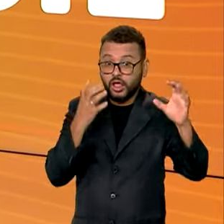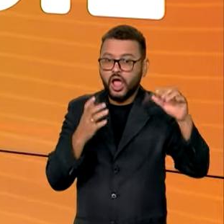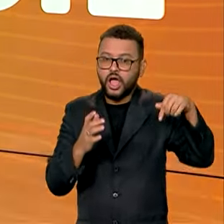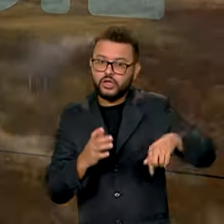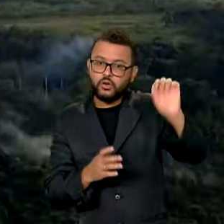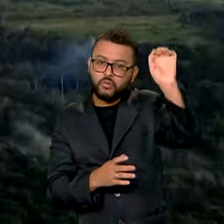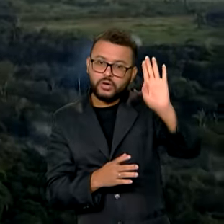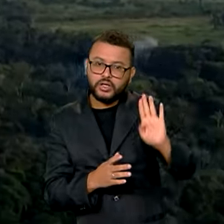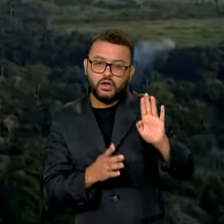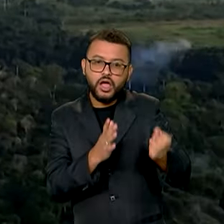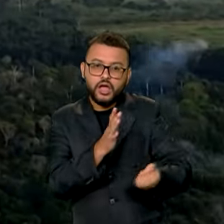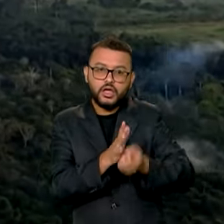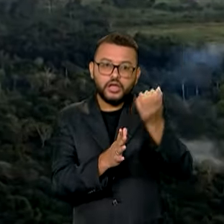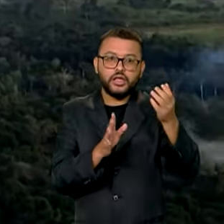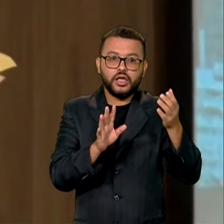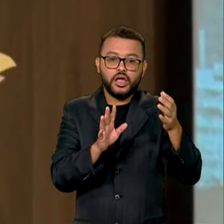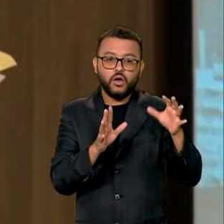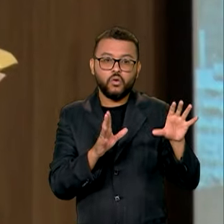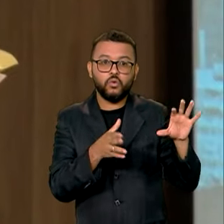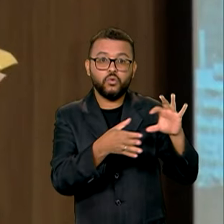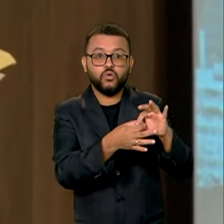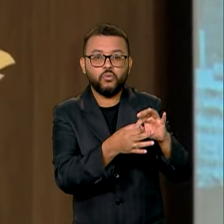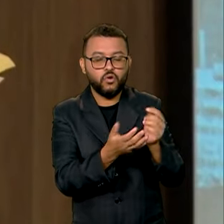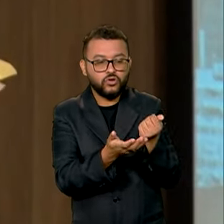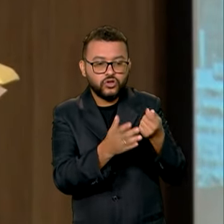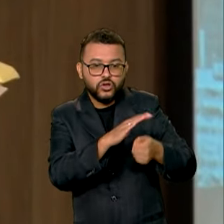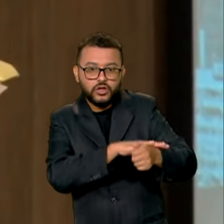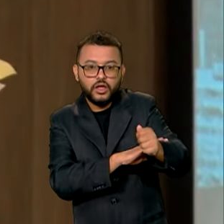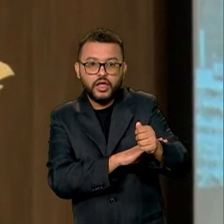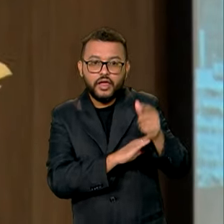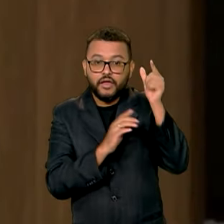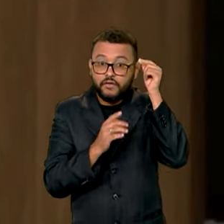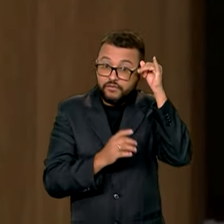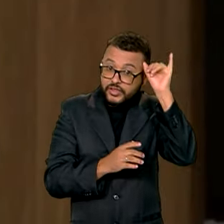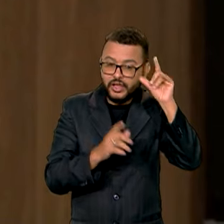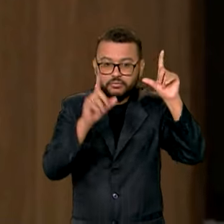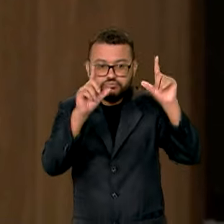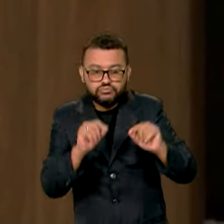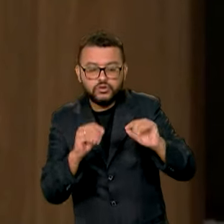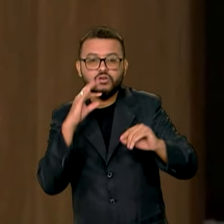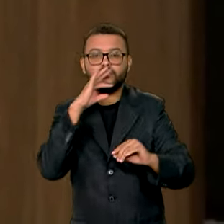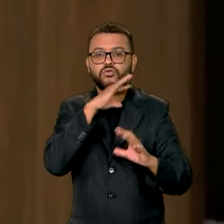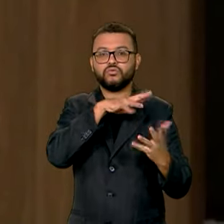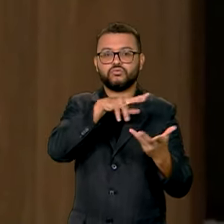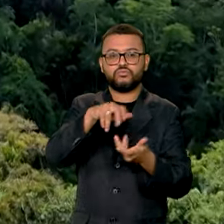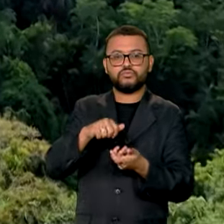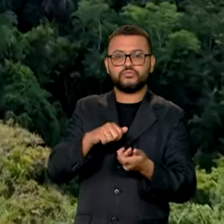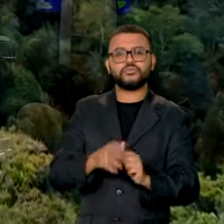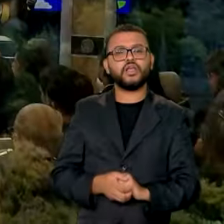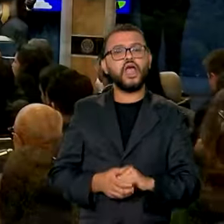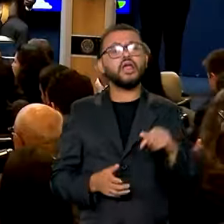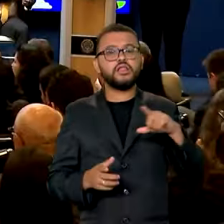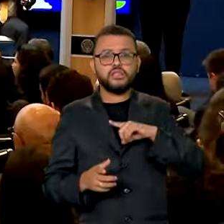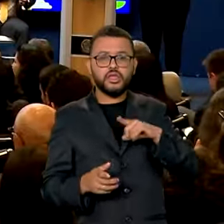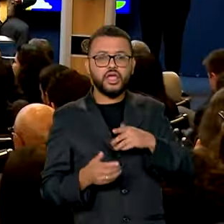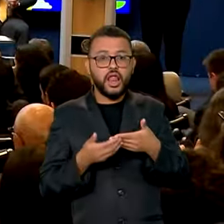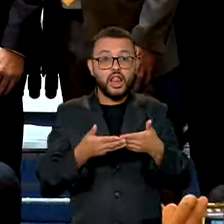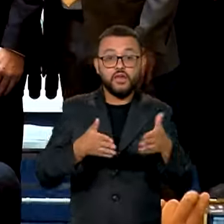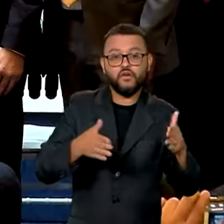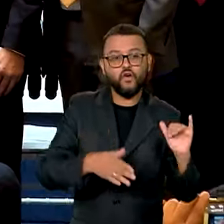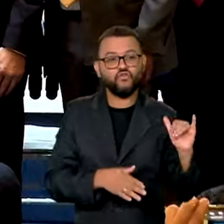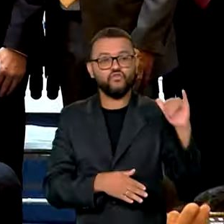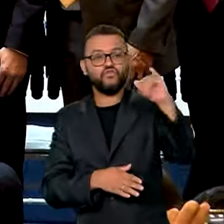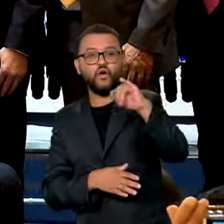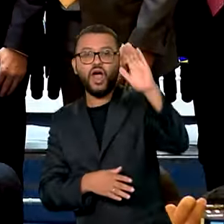climáticas. Brasil adere ao quadro de financiamento para reduzir impactos do aquecimento global. E ainda, lançado